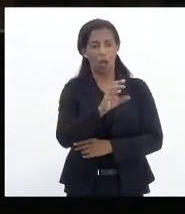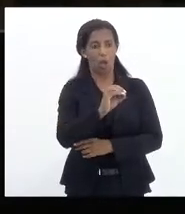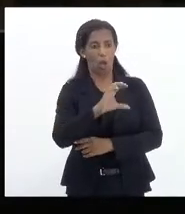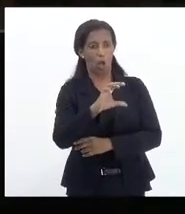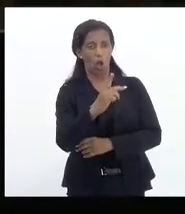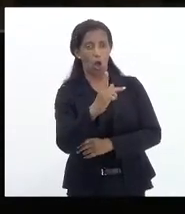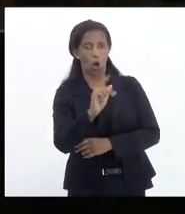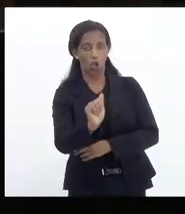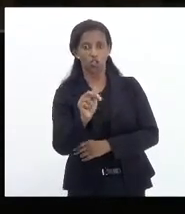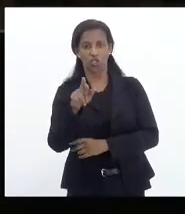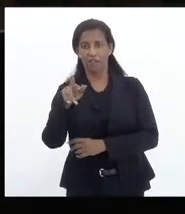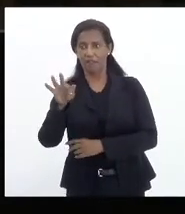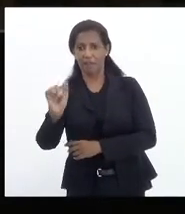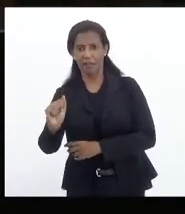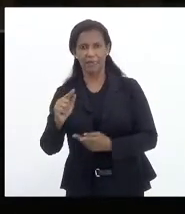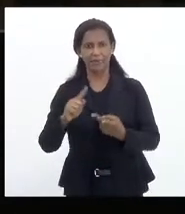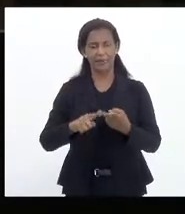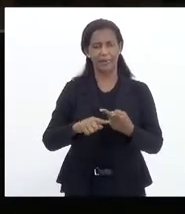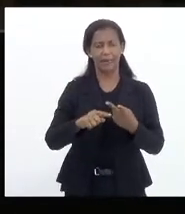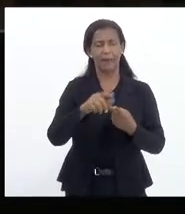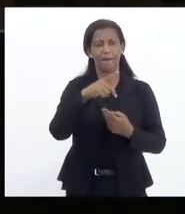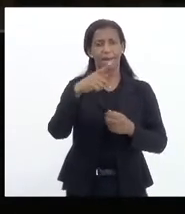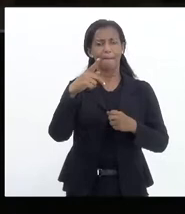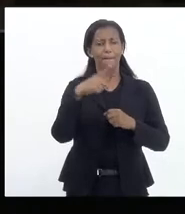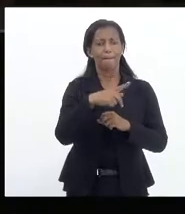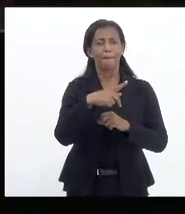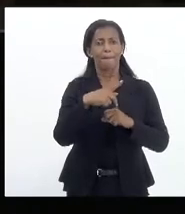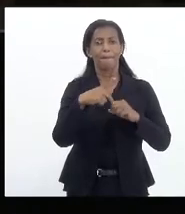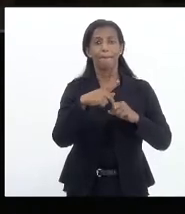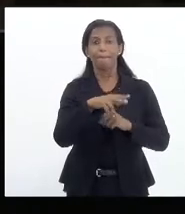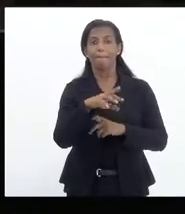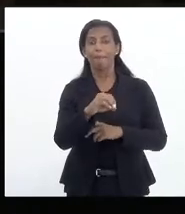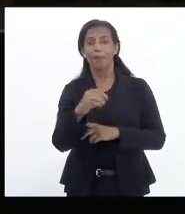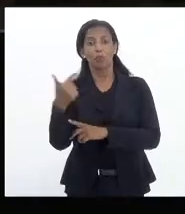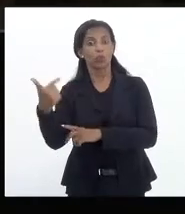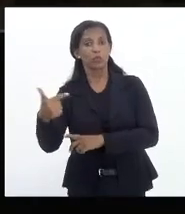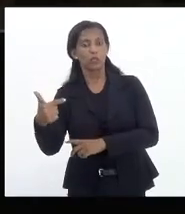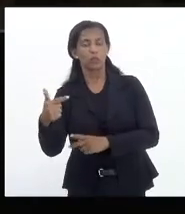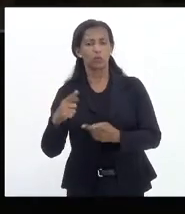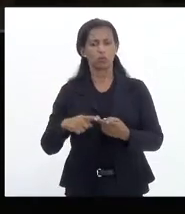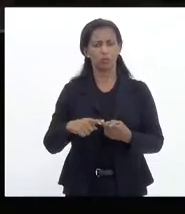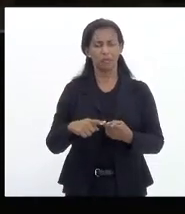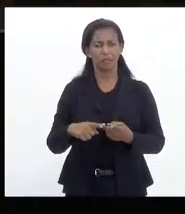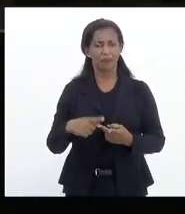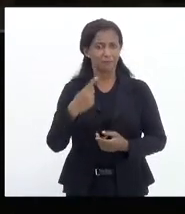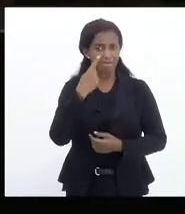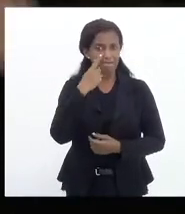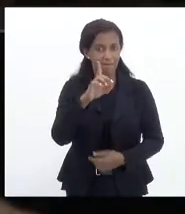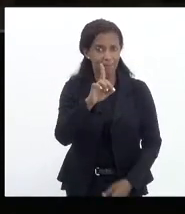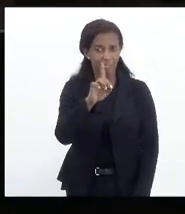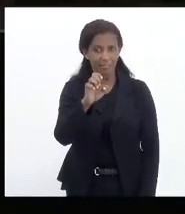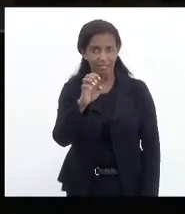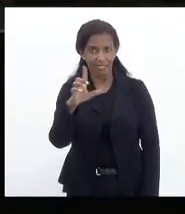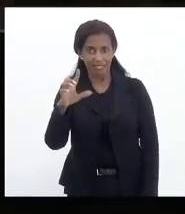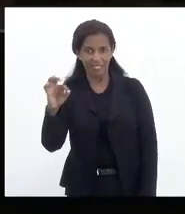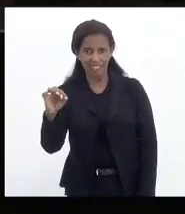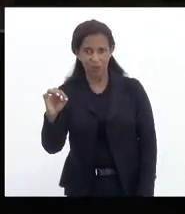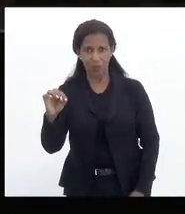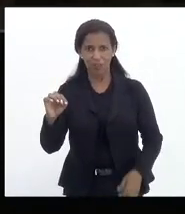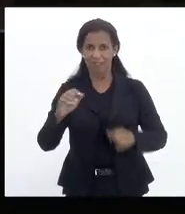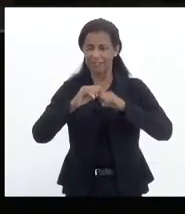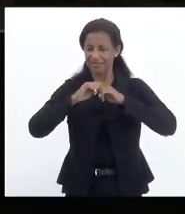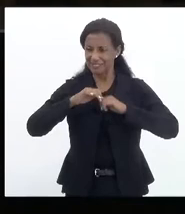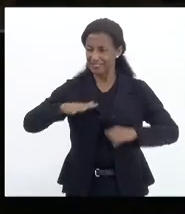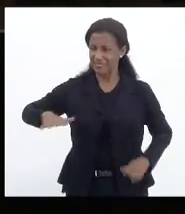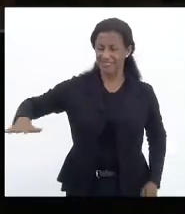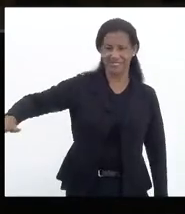vendo segundo Roberto Soares na zona oeste observei que a variante Delta pegou a zona